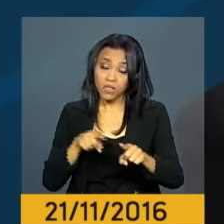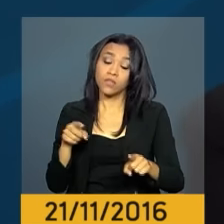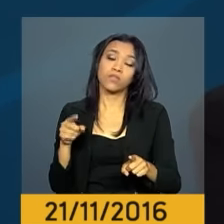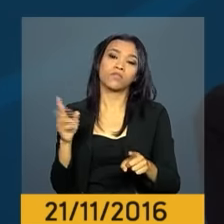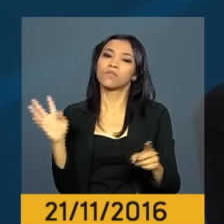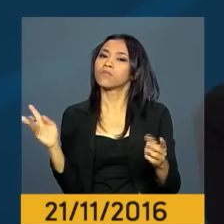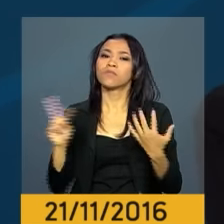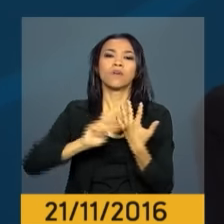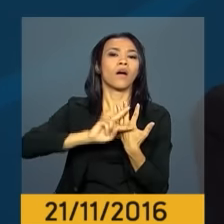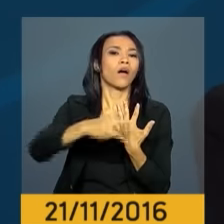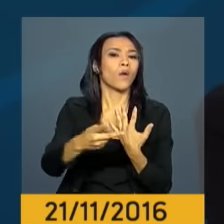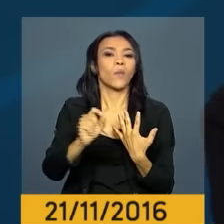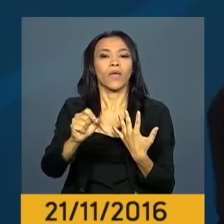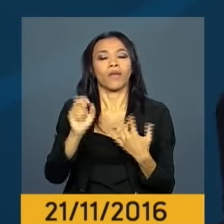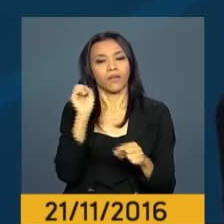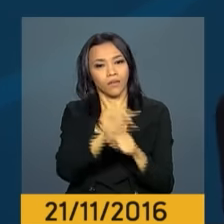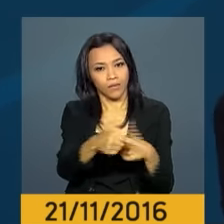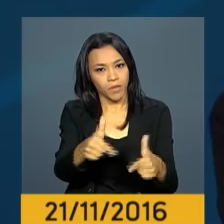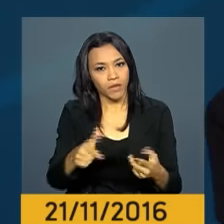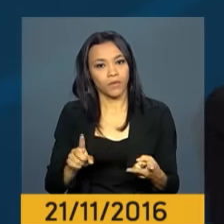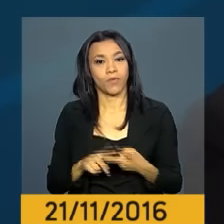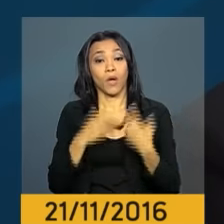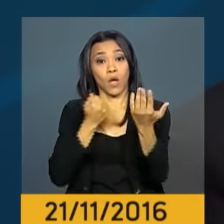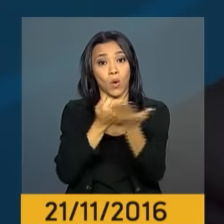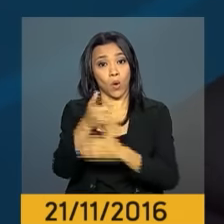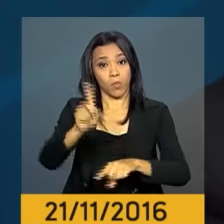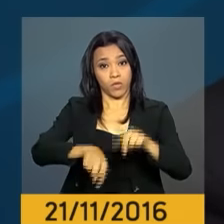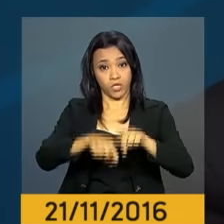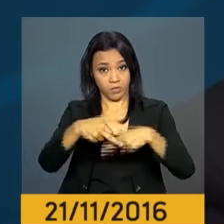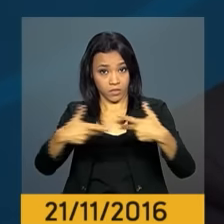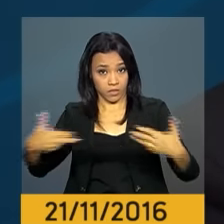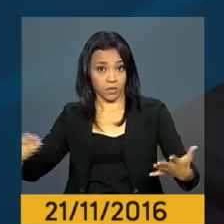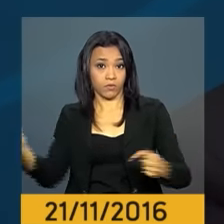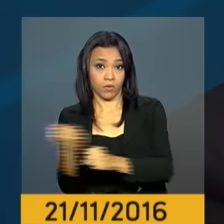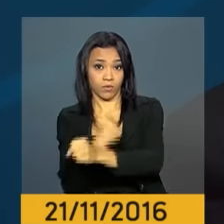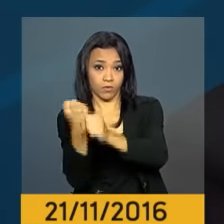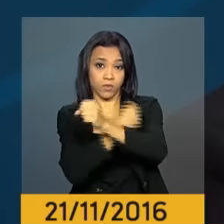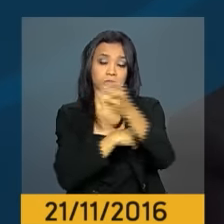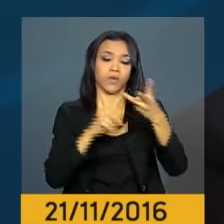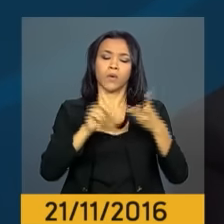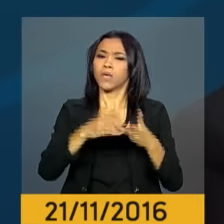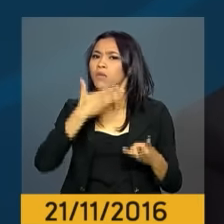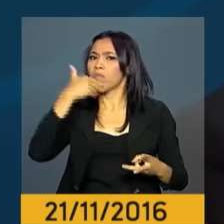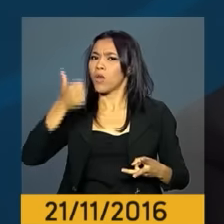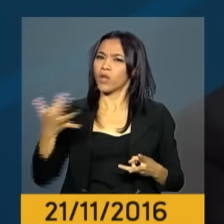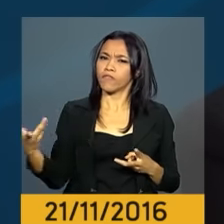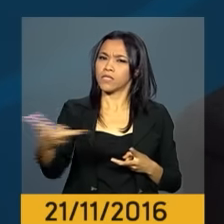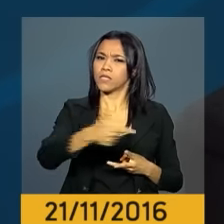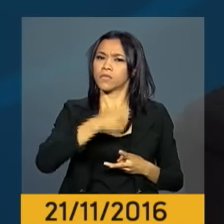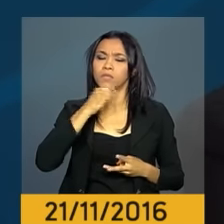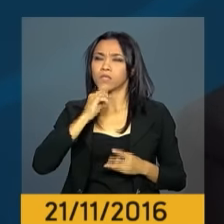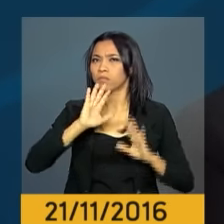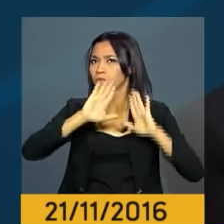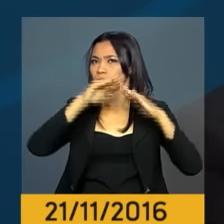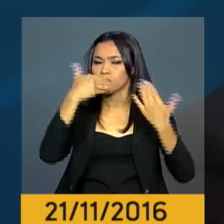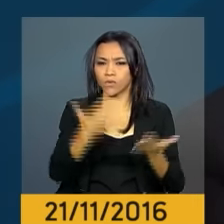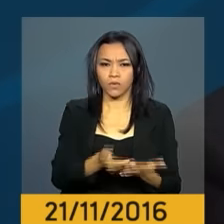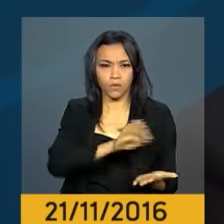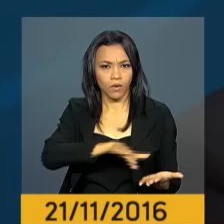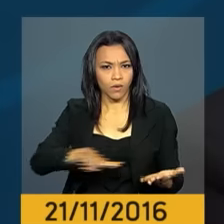gerar material de construção, vai gerar confiança e vai gerar melhor eficiência, porque são creches,